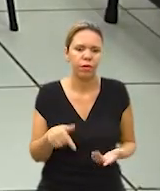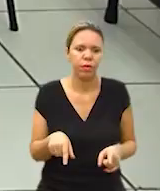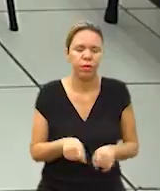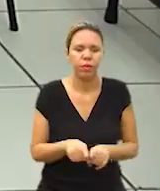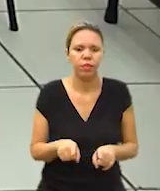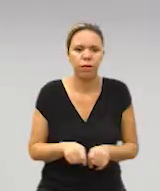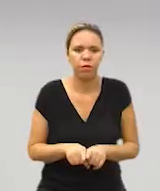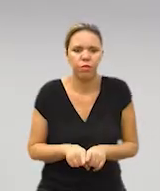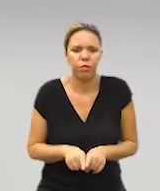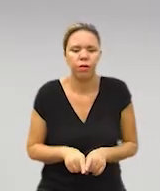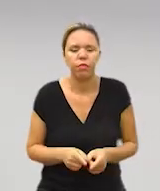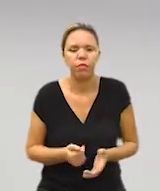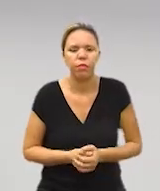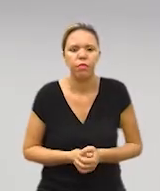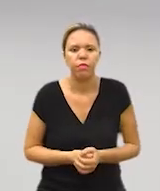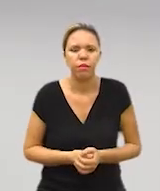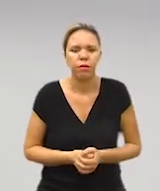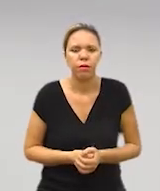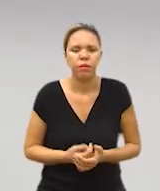do mindset.